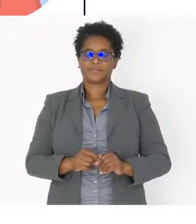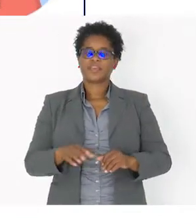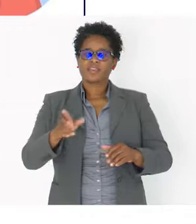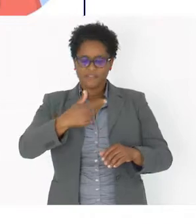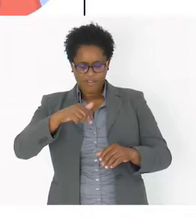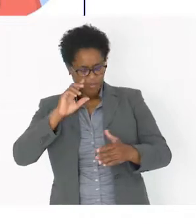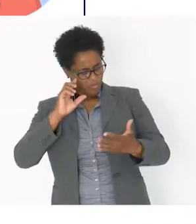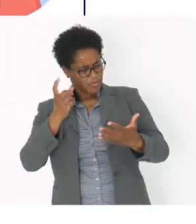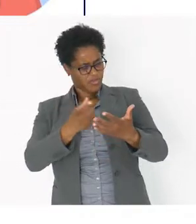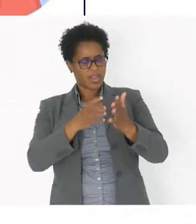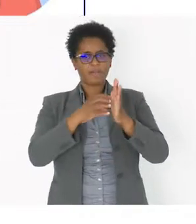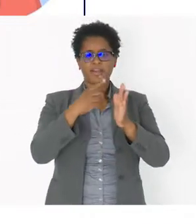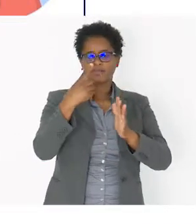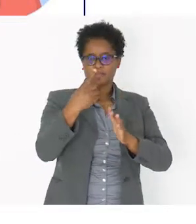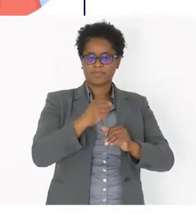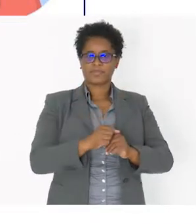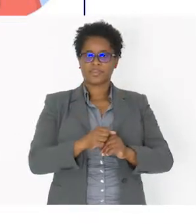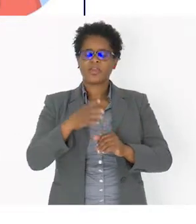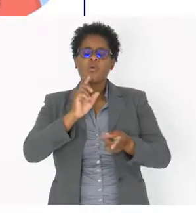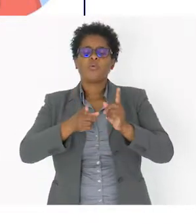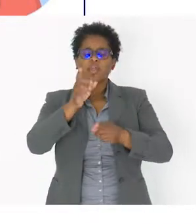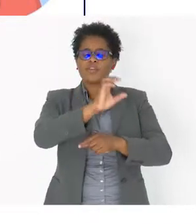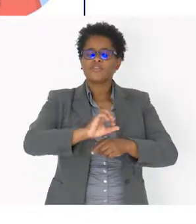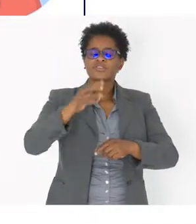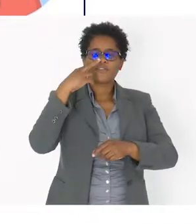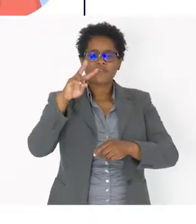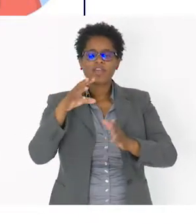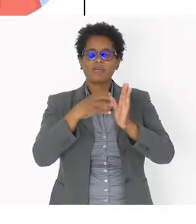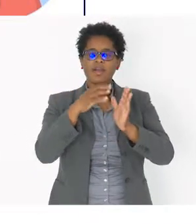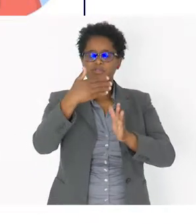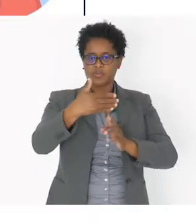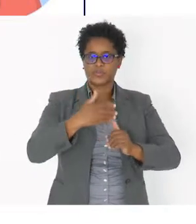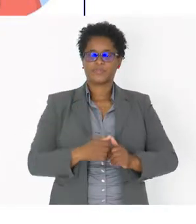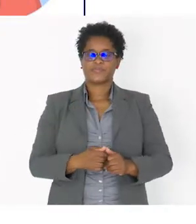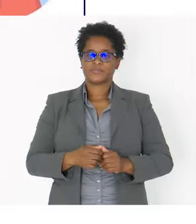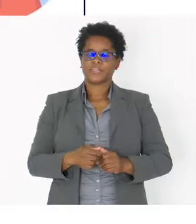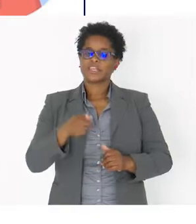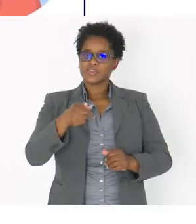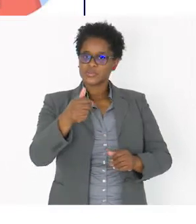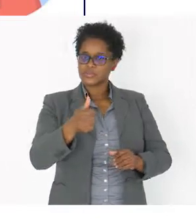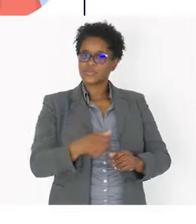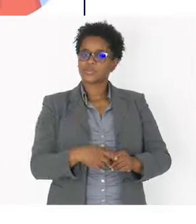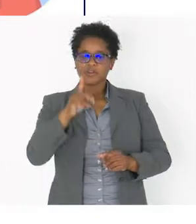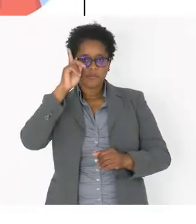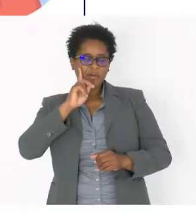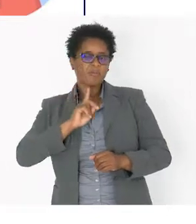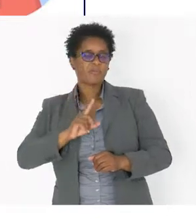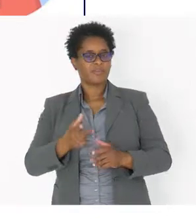Vamos observar a primeira imagem. O que é que vocês veem na primeira imagem? Isso, uma